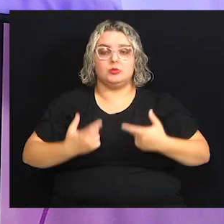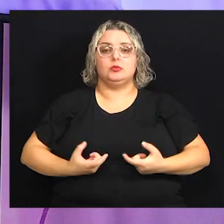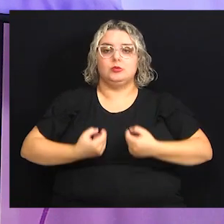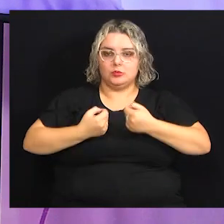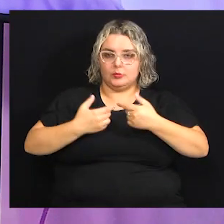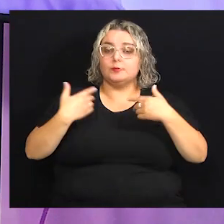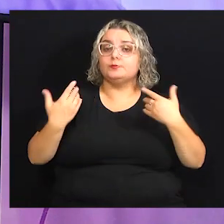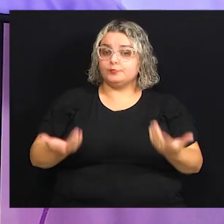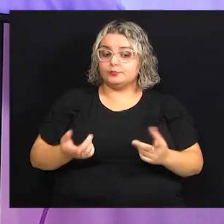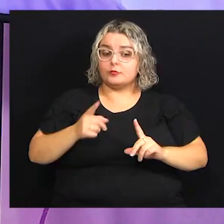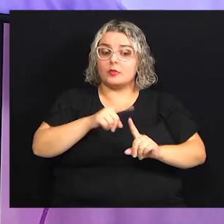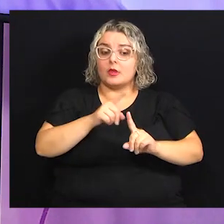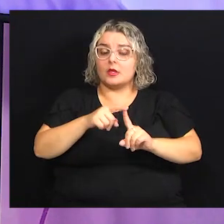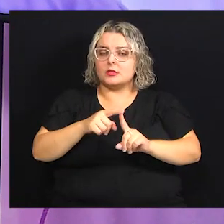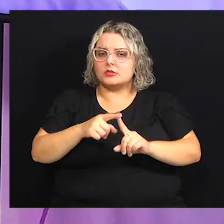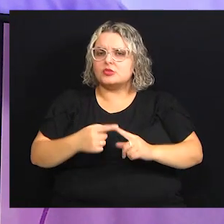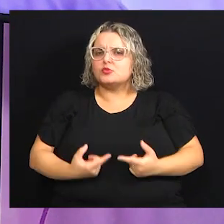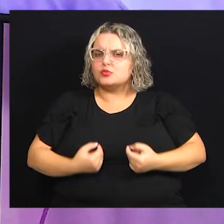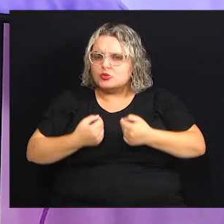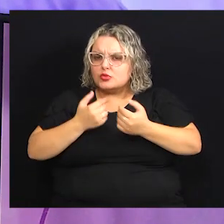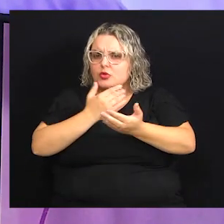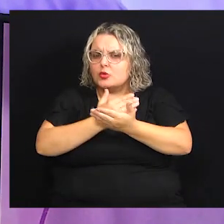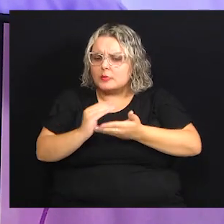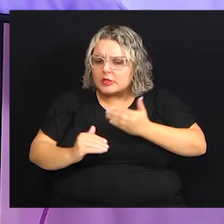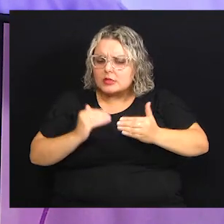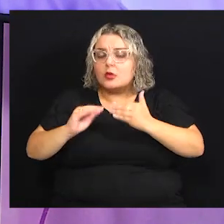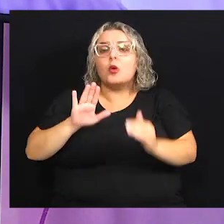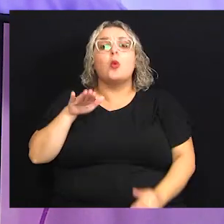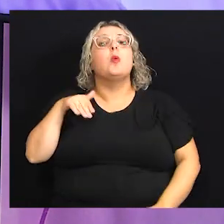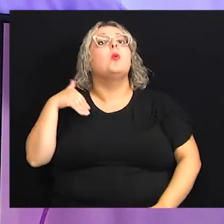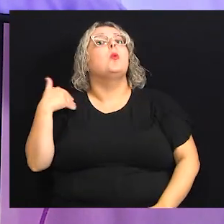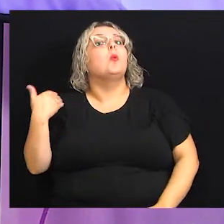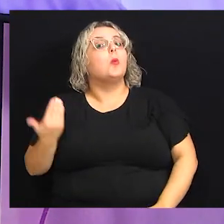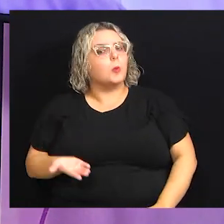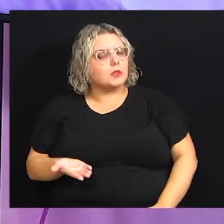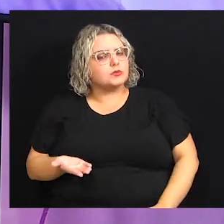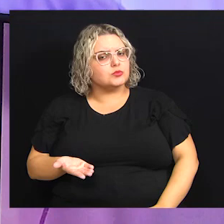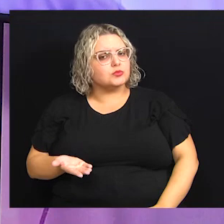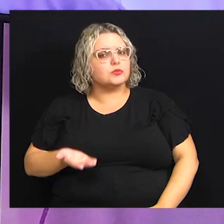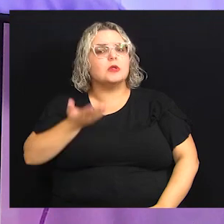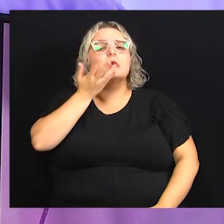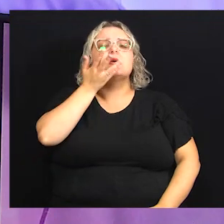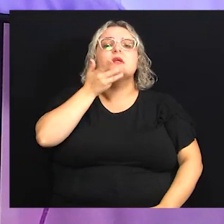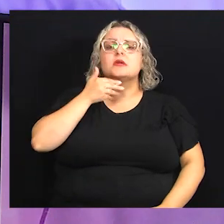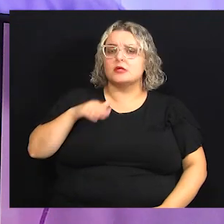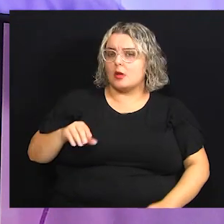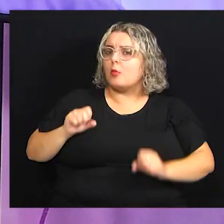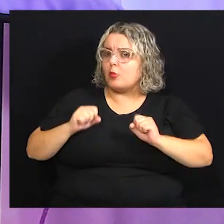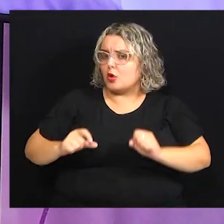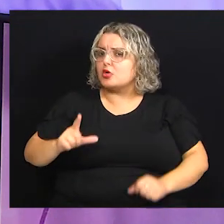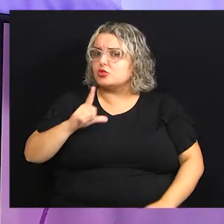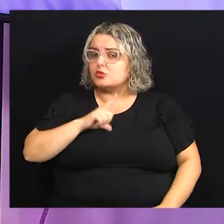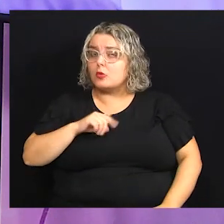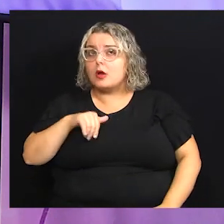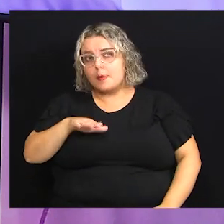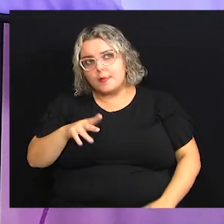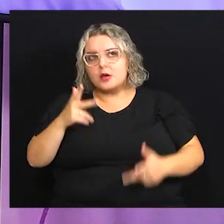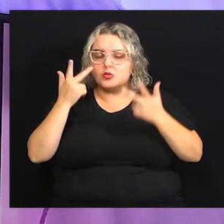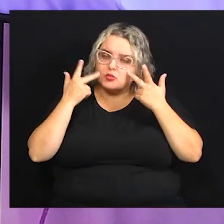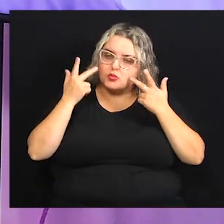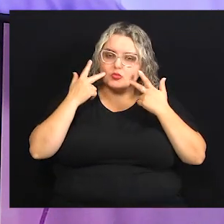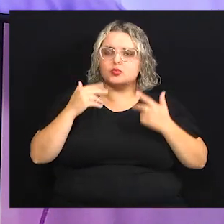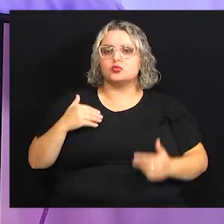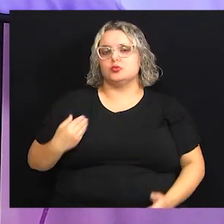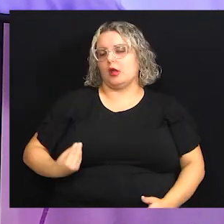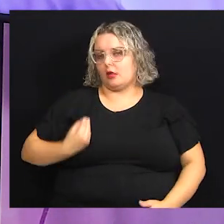tipo de tumor. Esse tipo de tumor, ele começa a desenvolver quando, né? Criança pode ter ou é mais comum